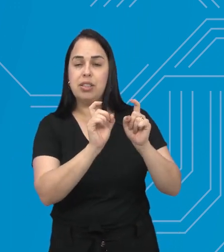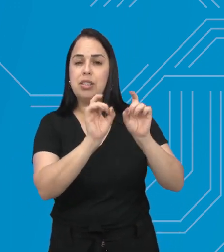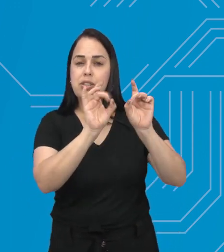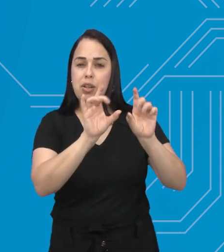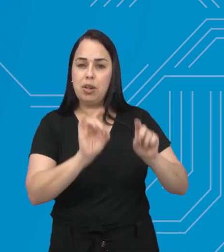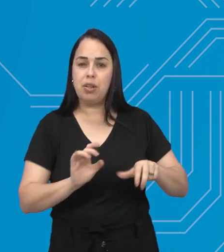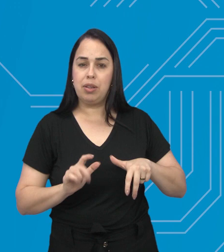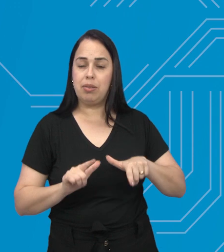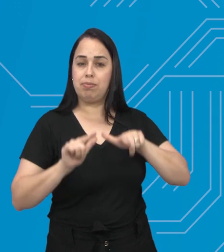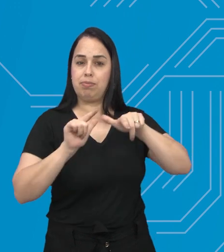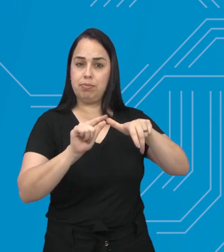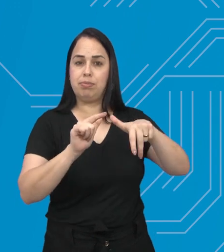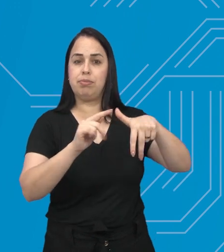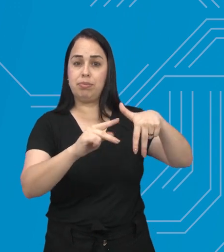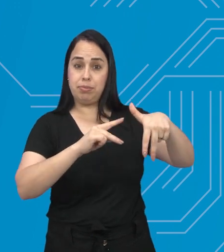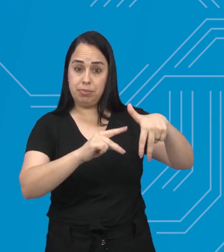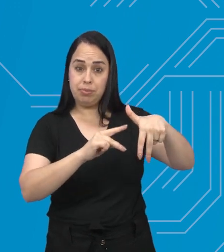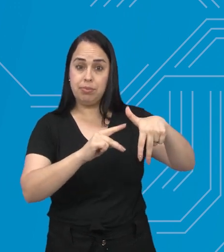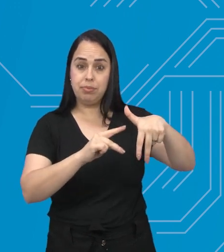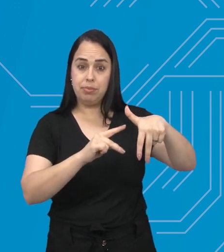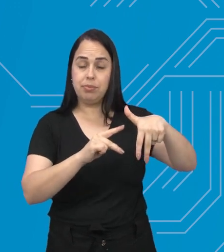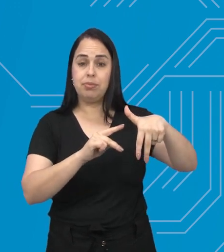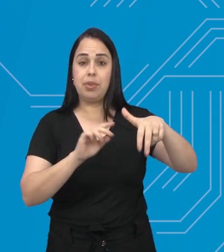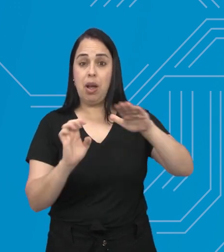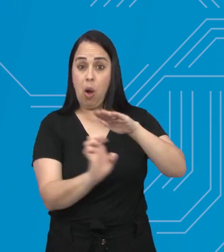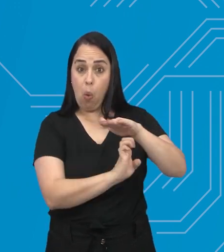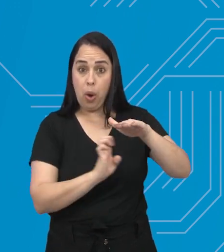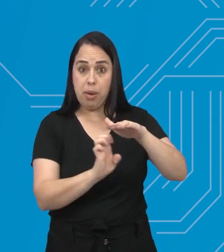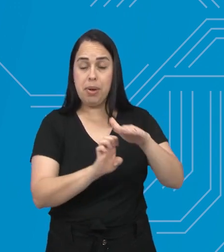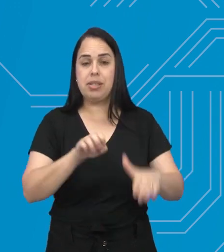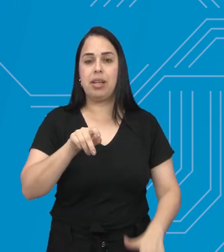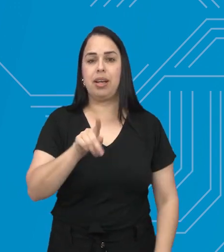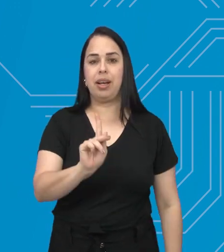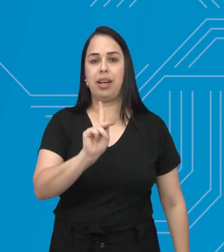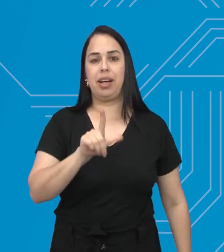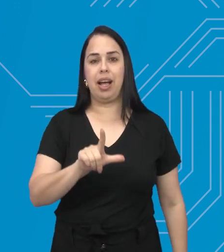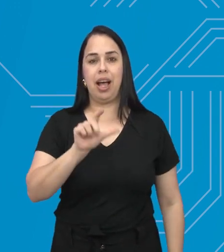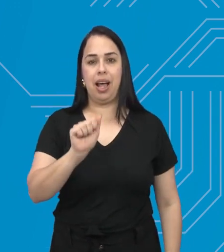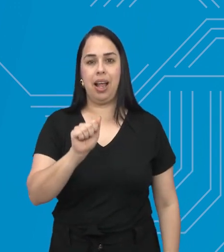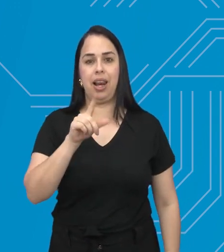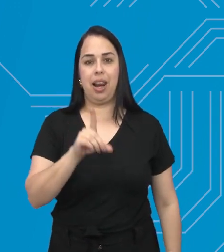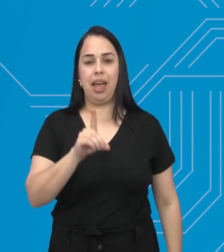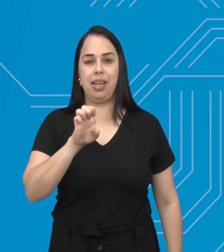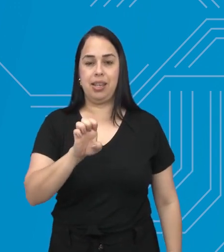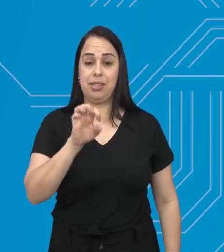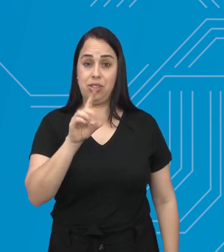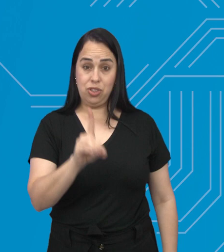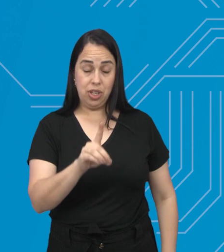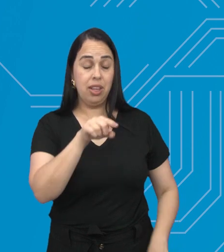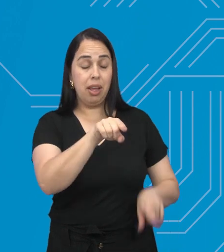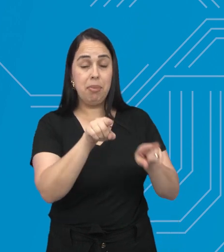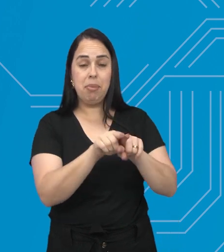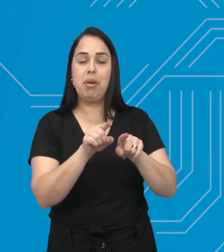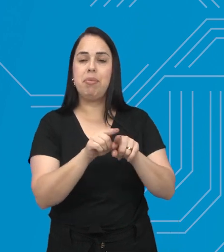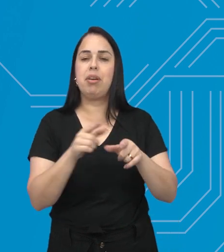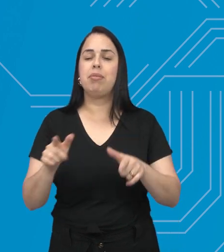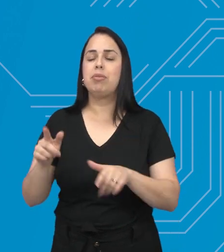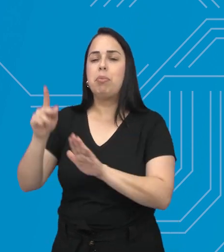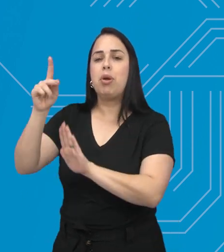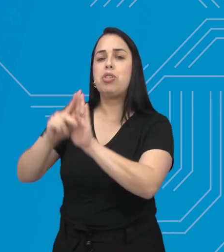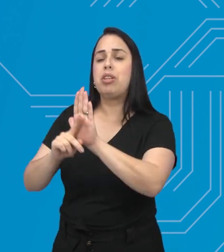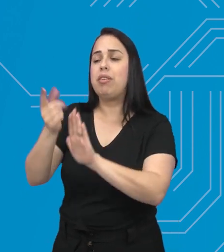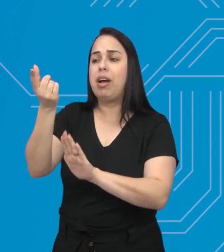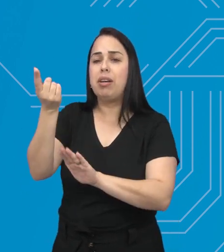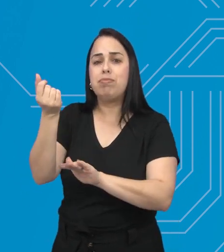solene que concedeu o título de cidadão joseense ao empresário Khalid Mohamed El Mazou e detalhes do programa que